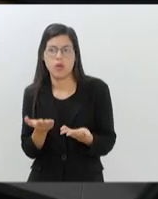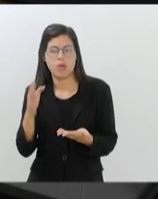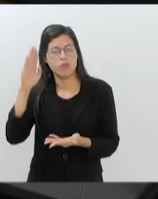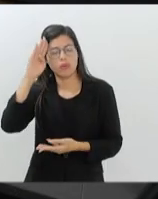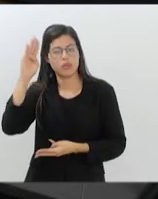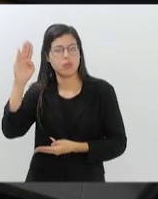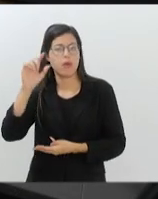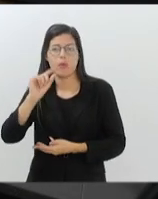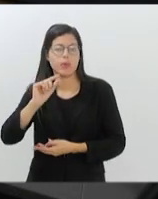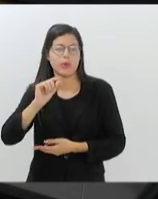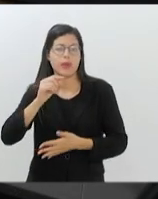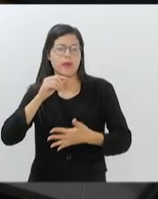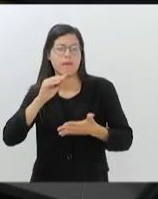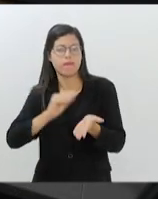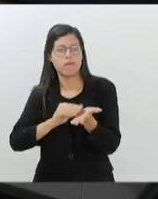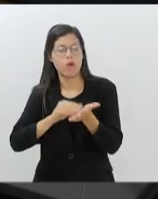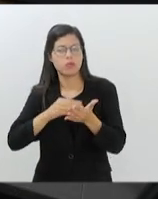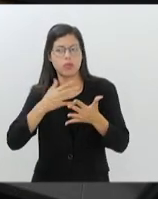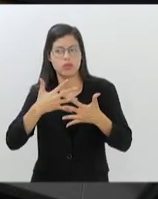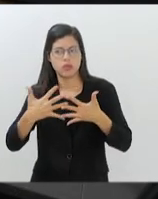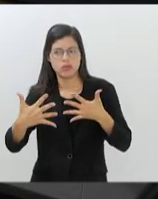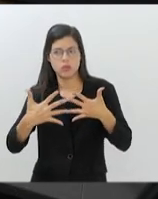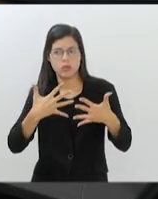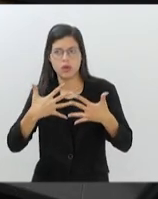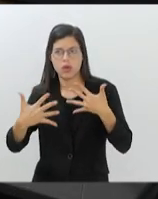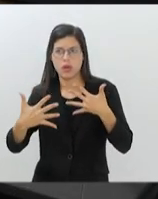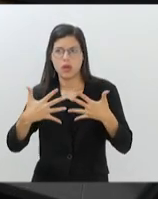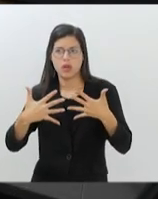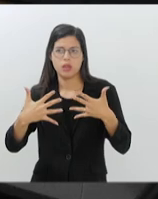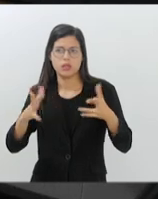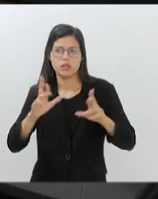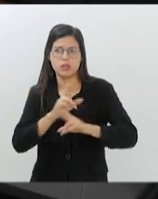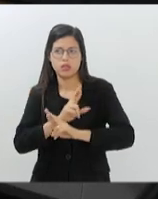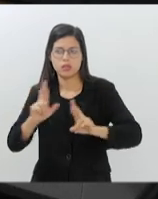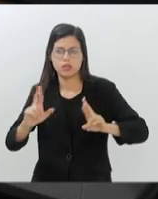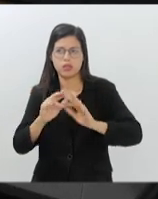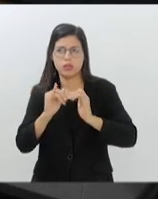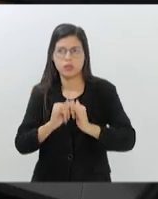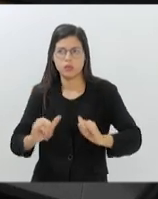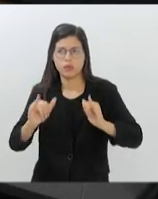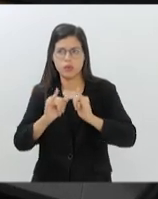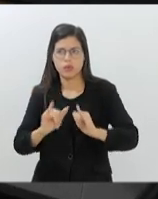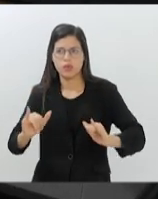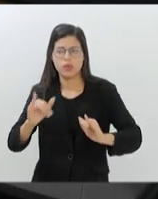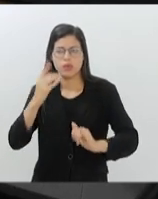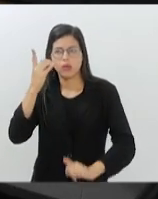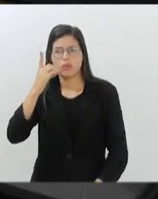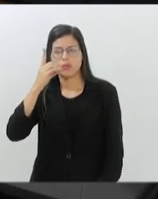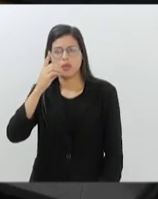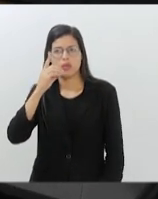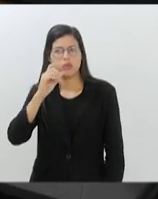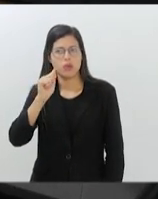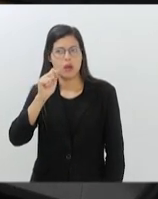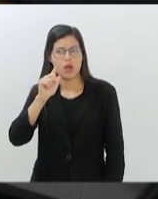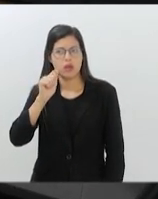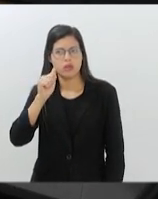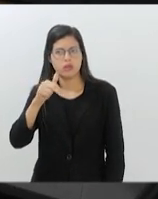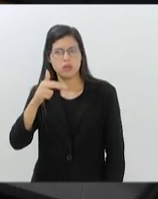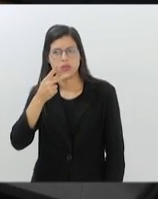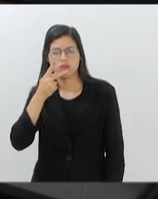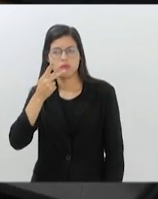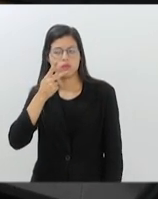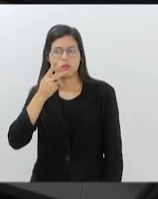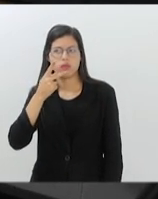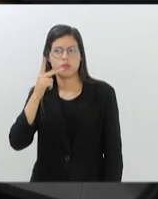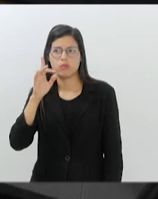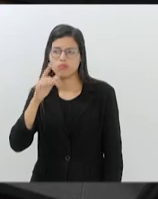falta de Transparência n de Publicidade como o deputado Alan L dizendo não tem nenhum só tem a